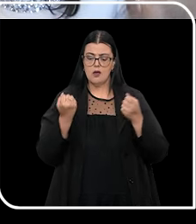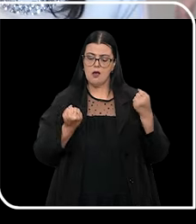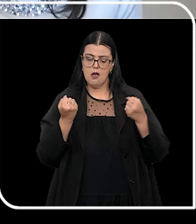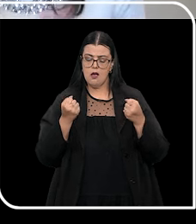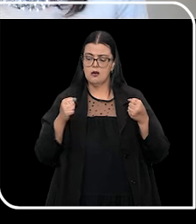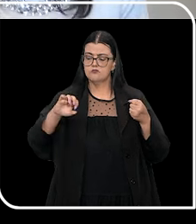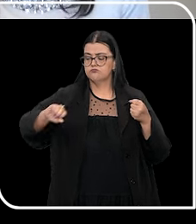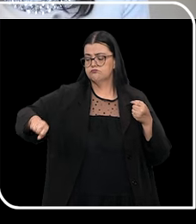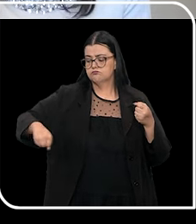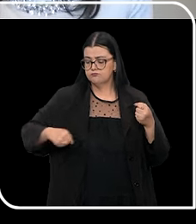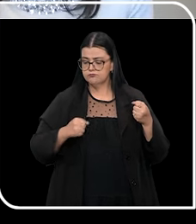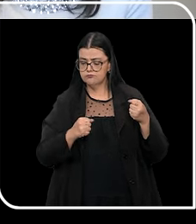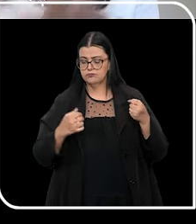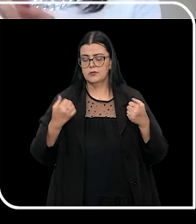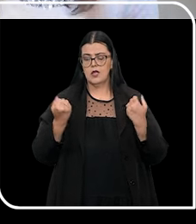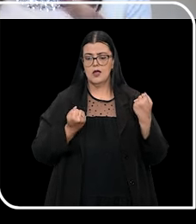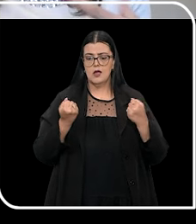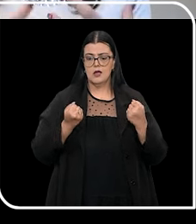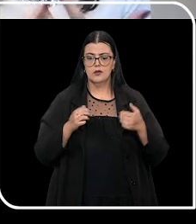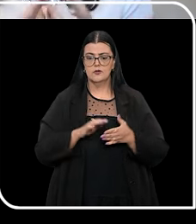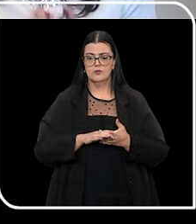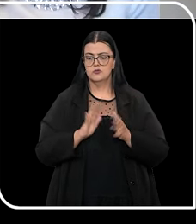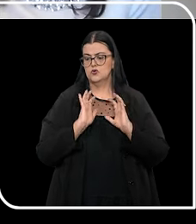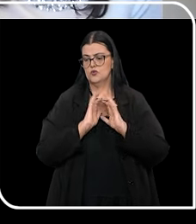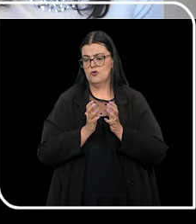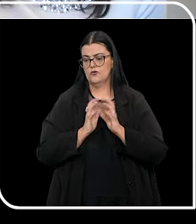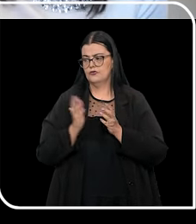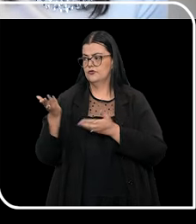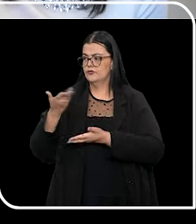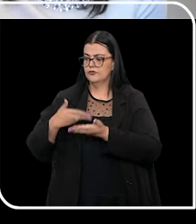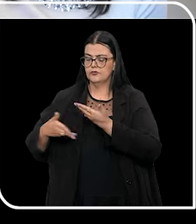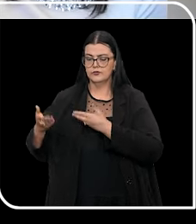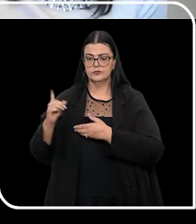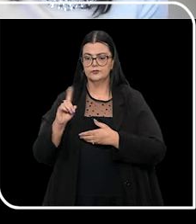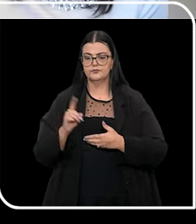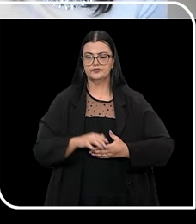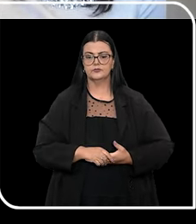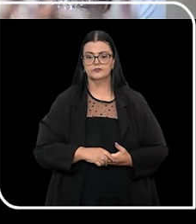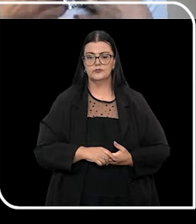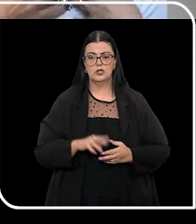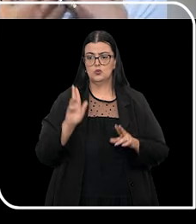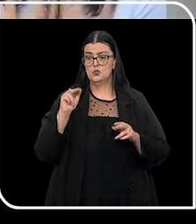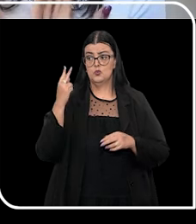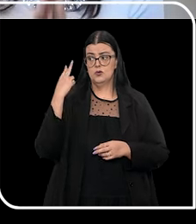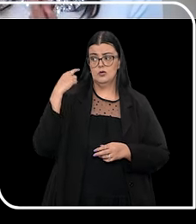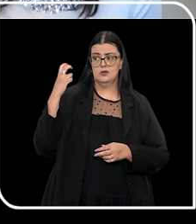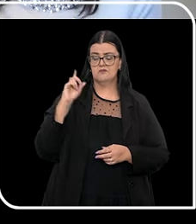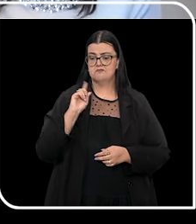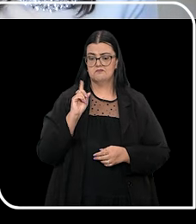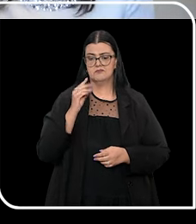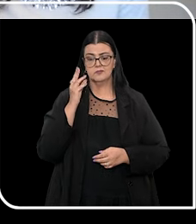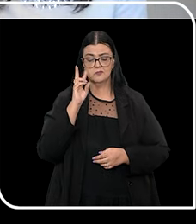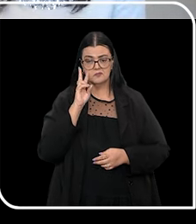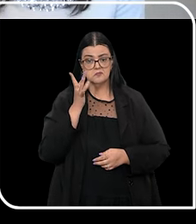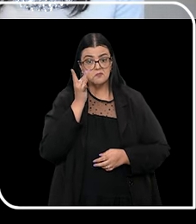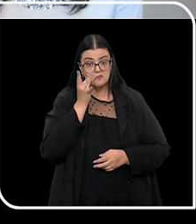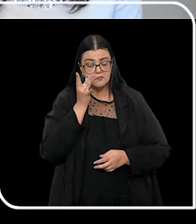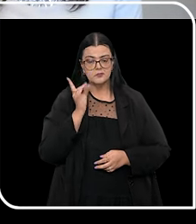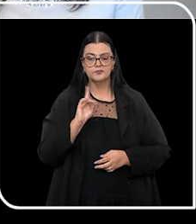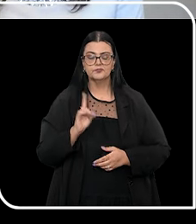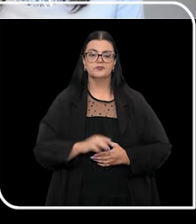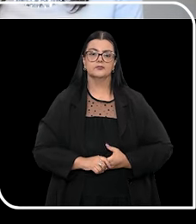nem saio do carro eles me entregam ela no carro então eu não convivo com com as coleguinhas de turma dela elas nunca me viram presencialmente